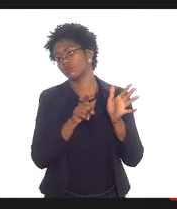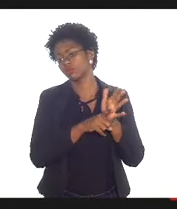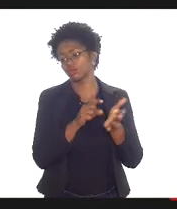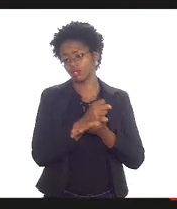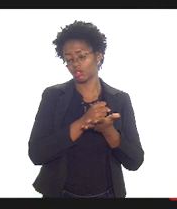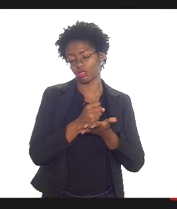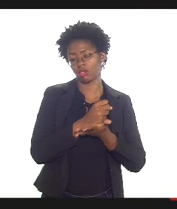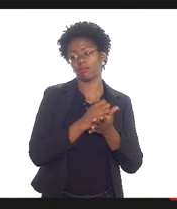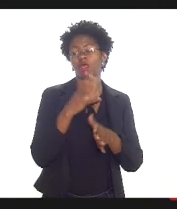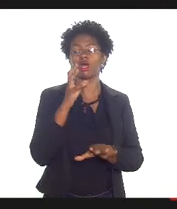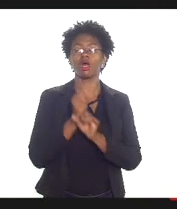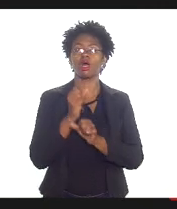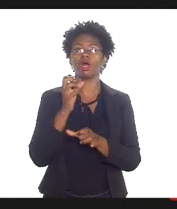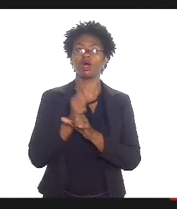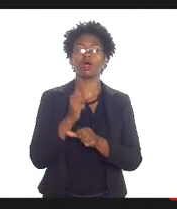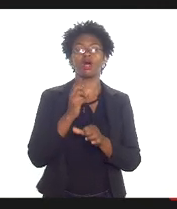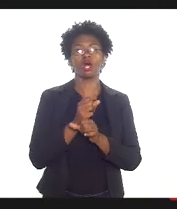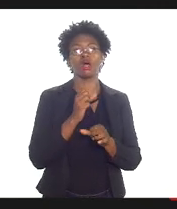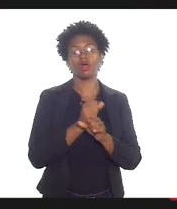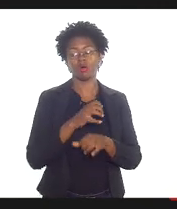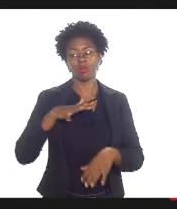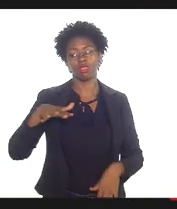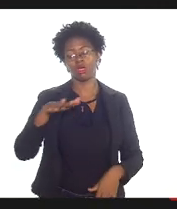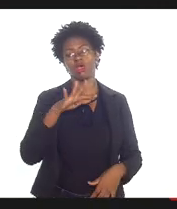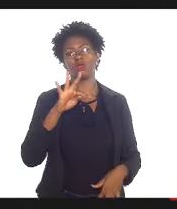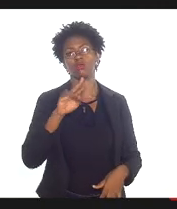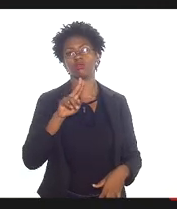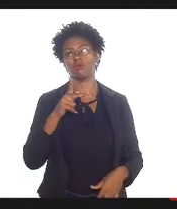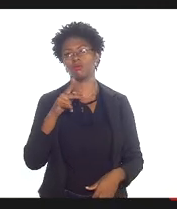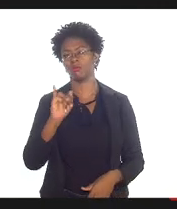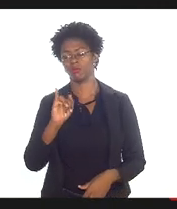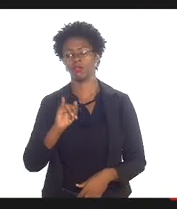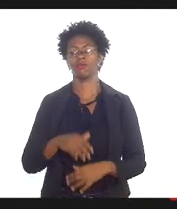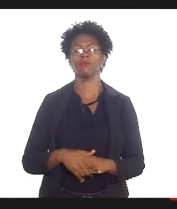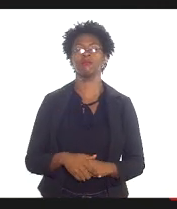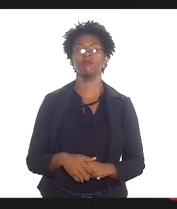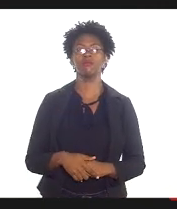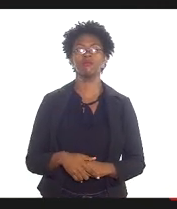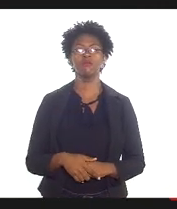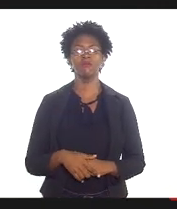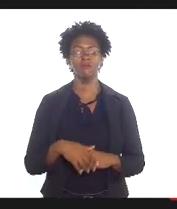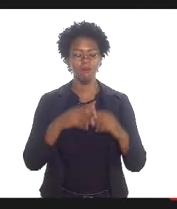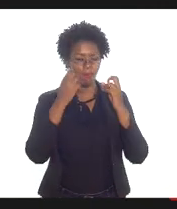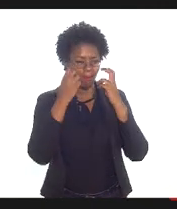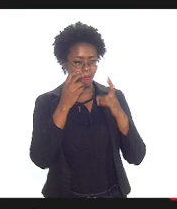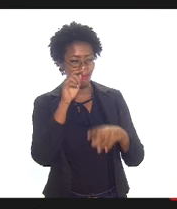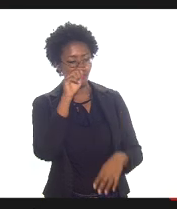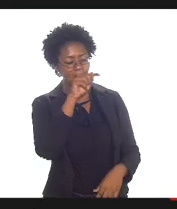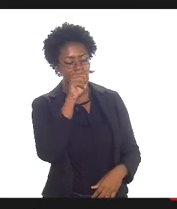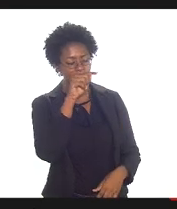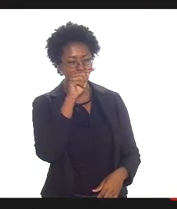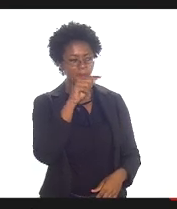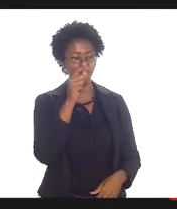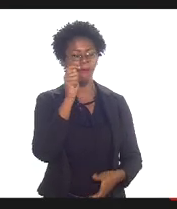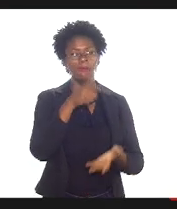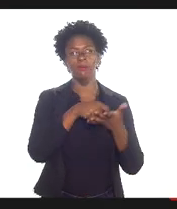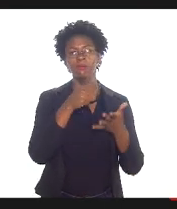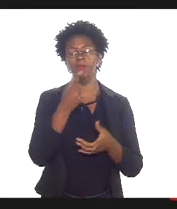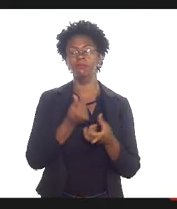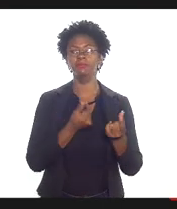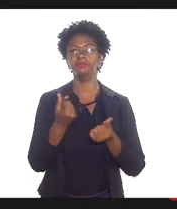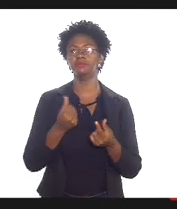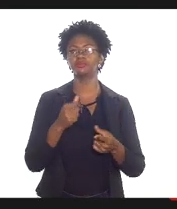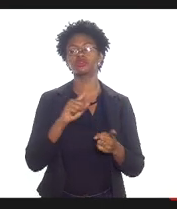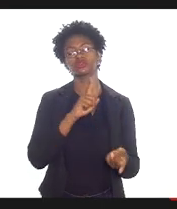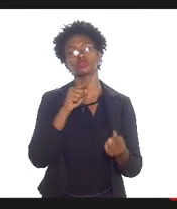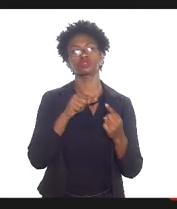de cálculo do campo de Tupi, tá? Uma vez que há despesas aí que são